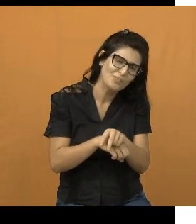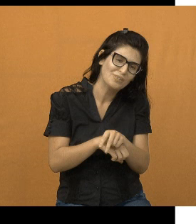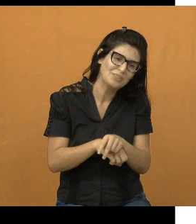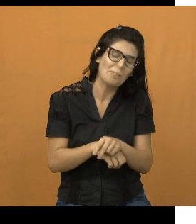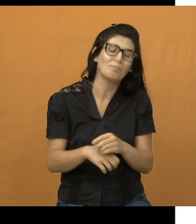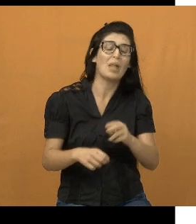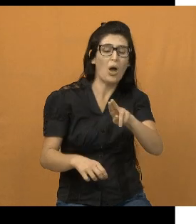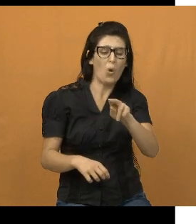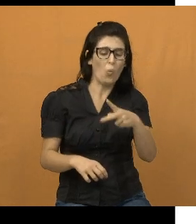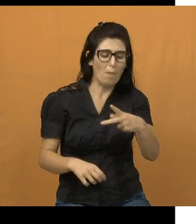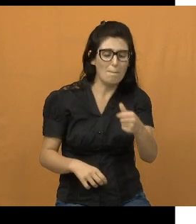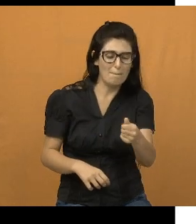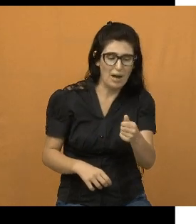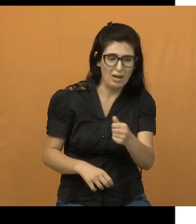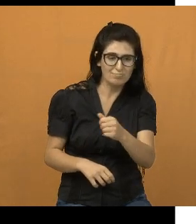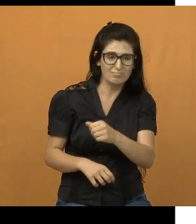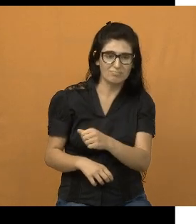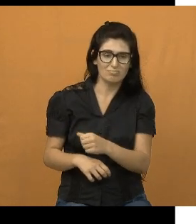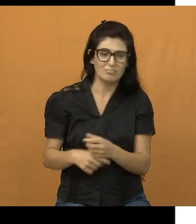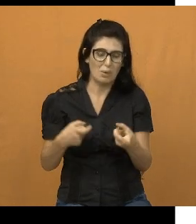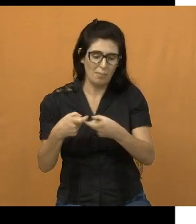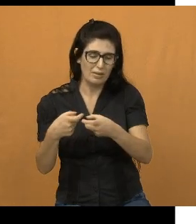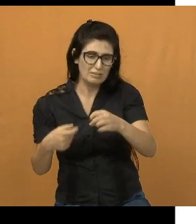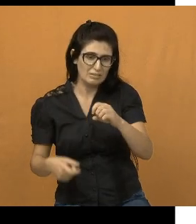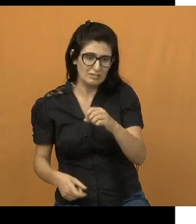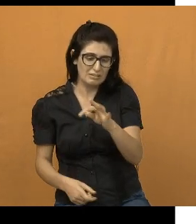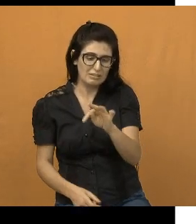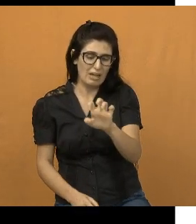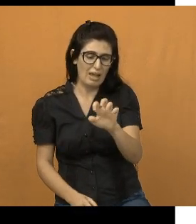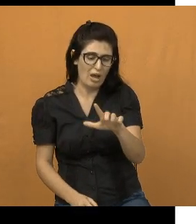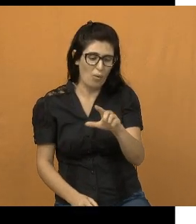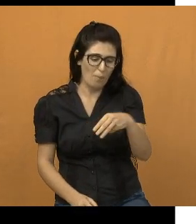Dr. Telmo, nós encerramos o ano com